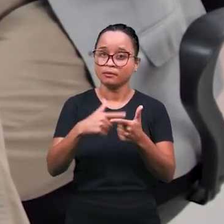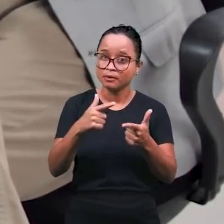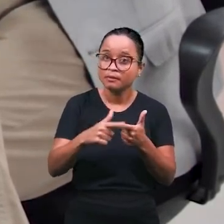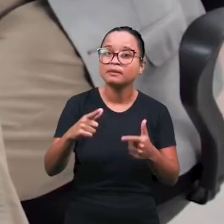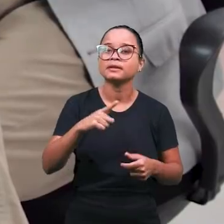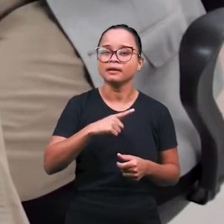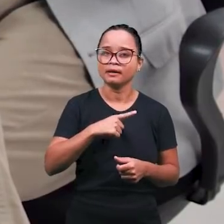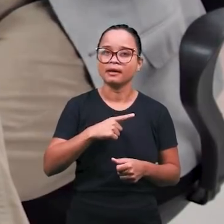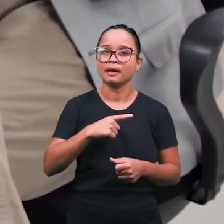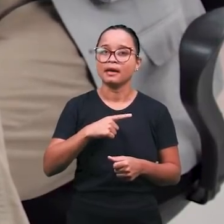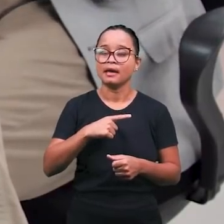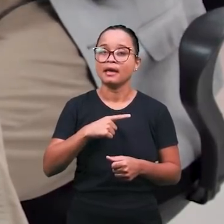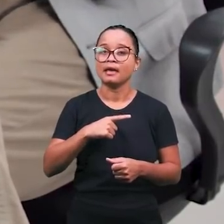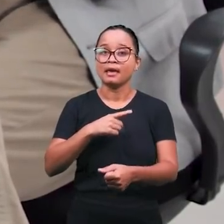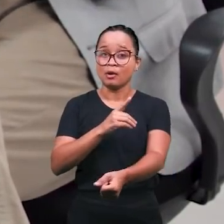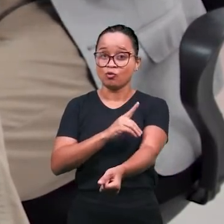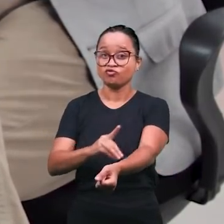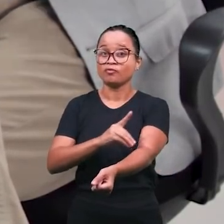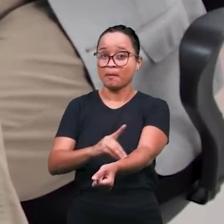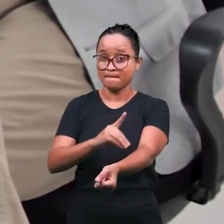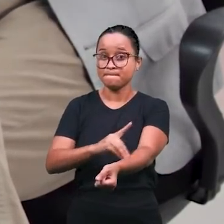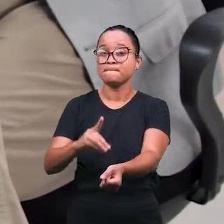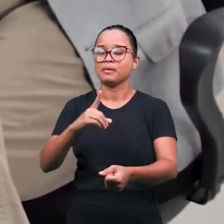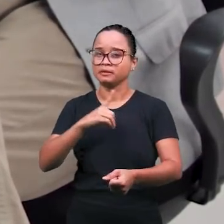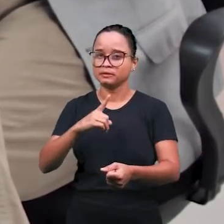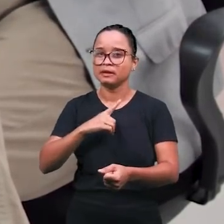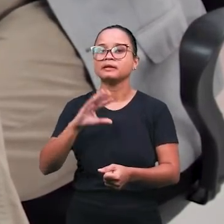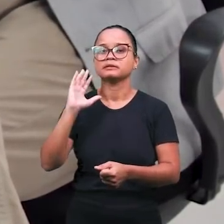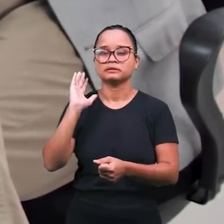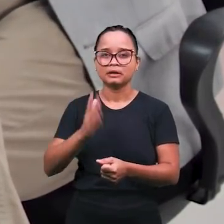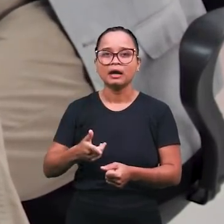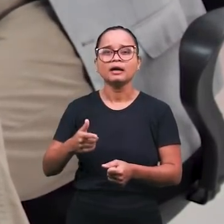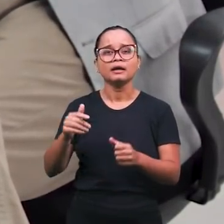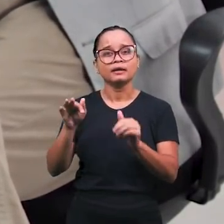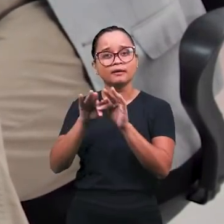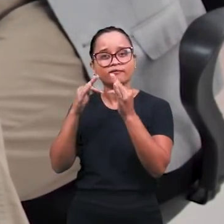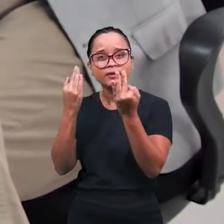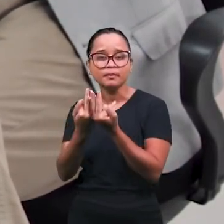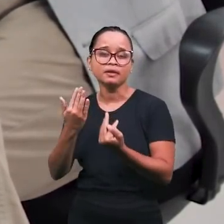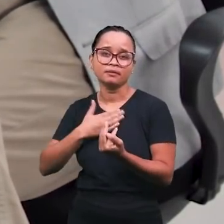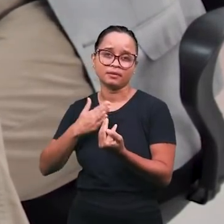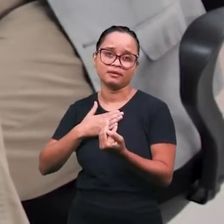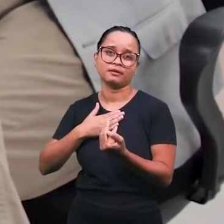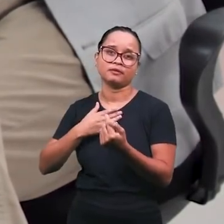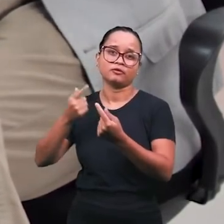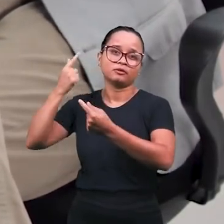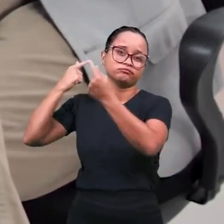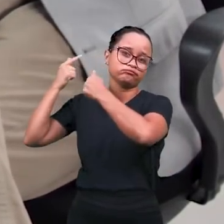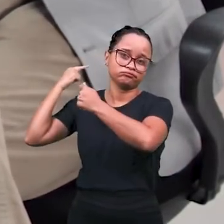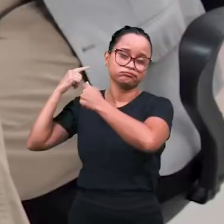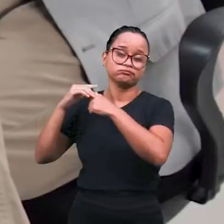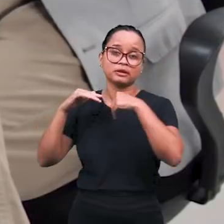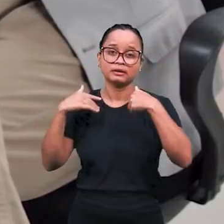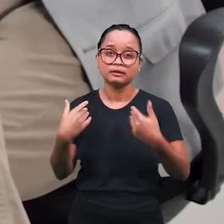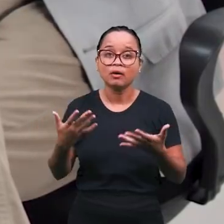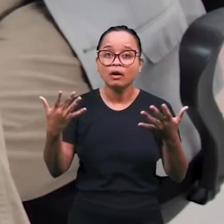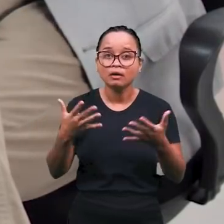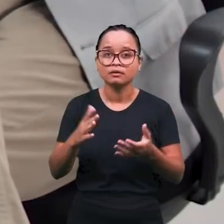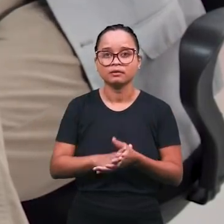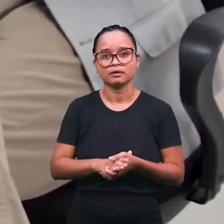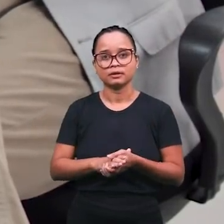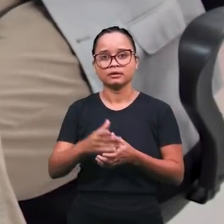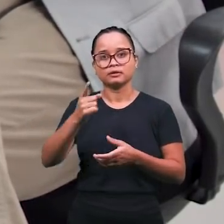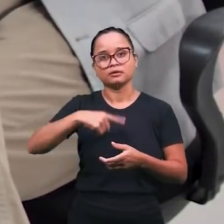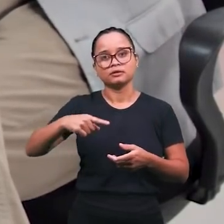sou diabético, eu sou pré-diabético, é um problema de origem familiar, e vamos conversar então agora